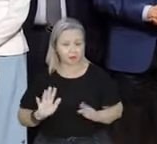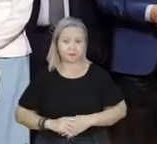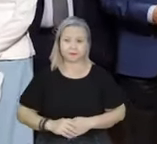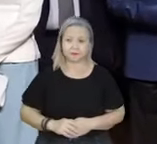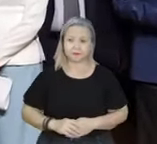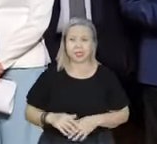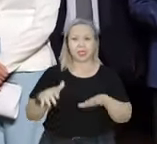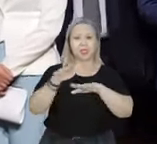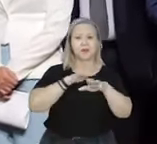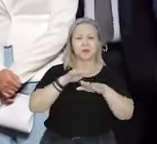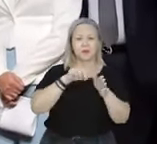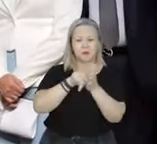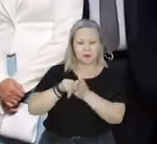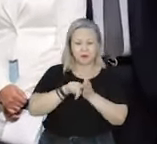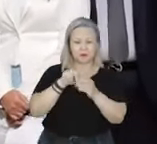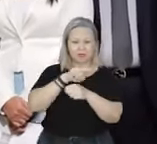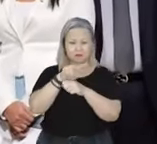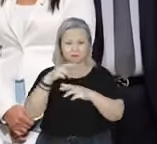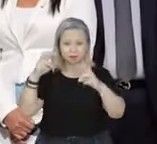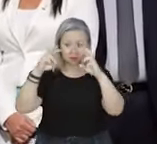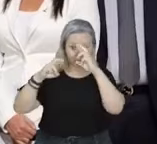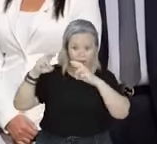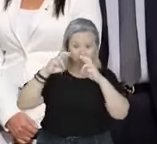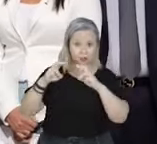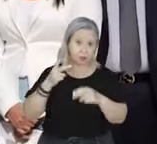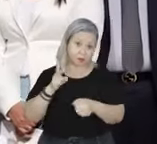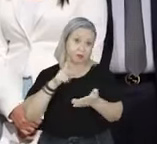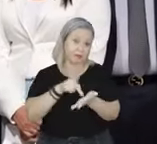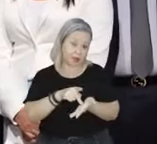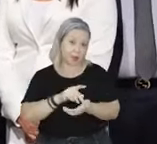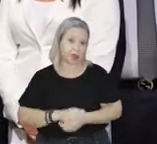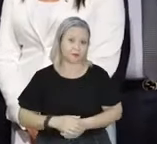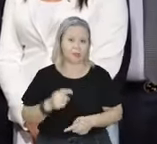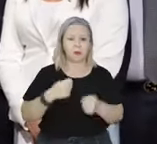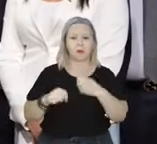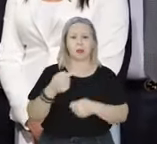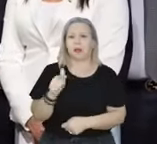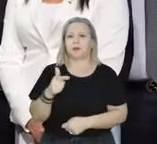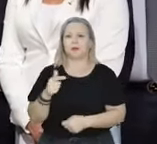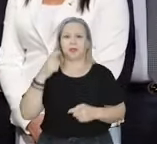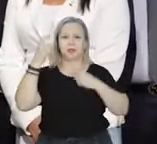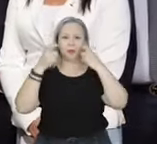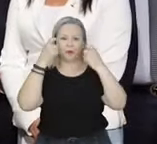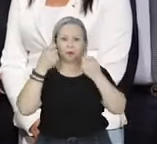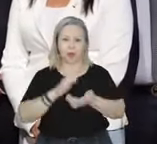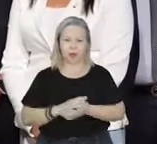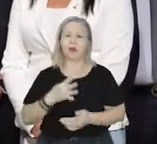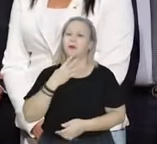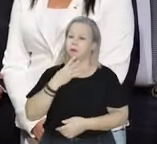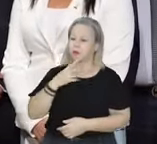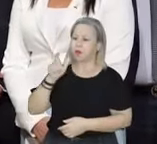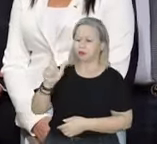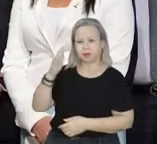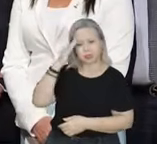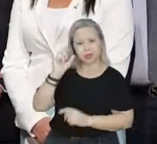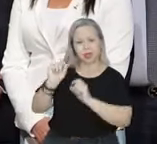um movimento especulativo, que é muito ruim para o país. O mercado não tem que se preocupar. Conhece quem é Lula, sabe